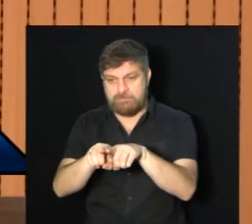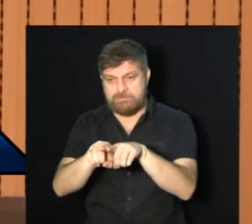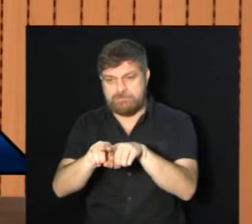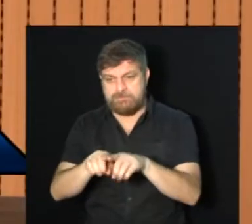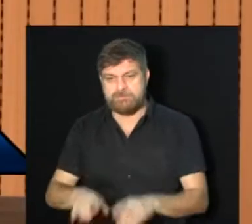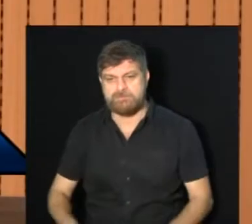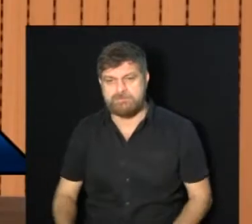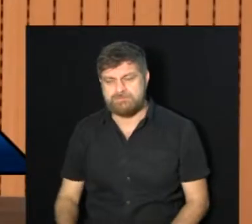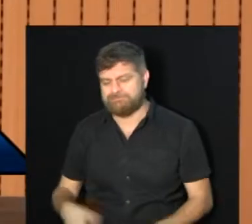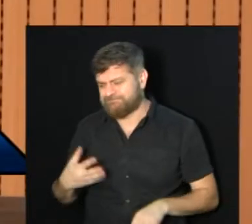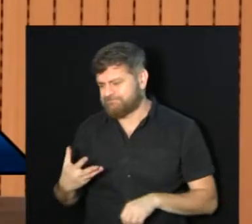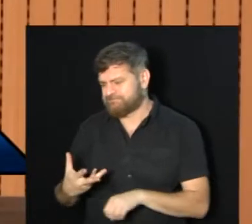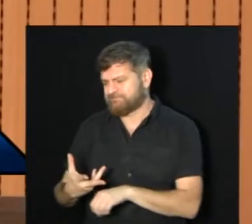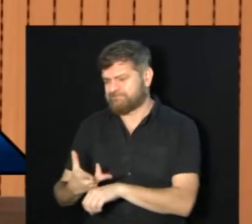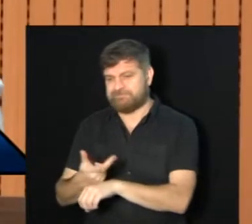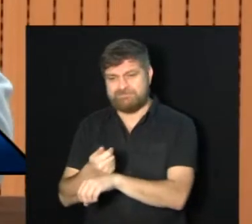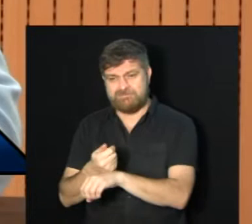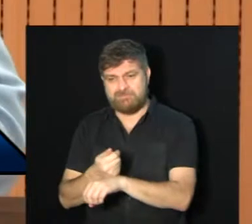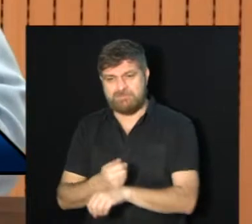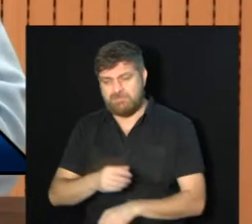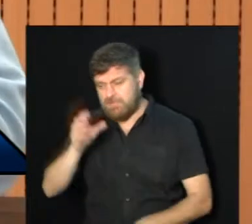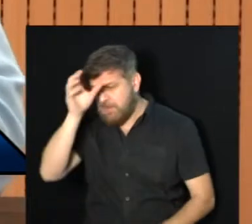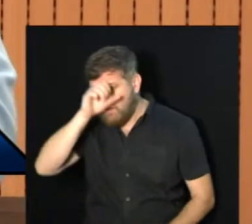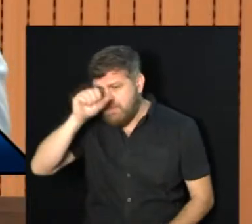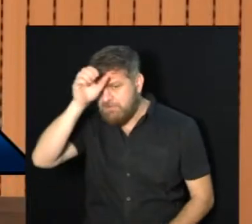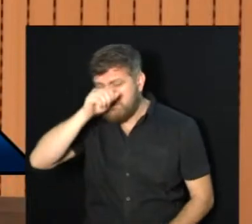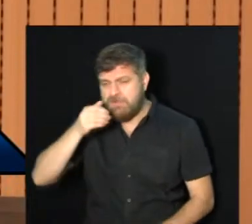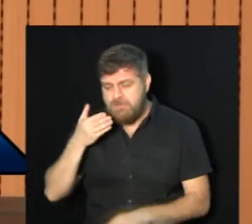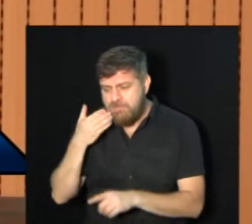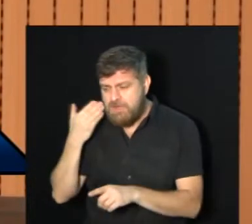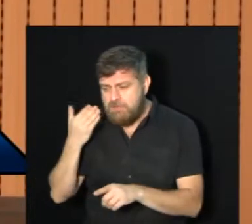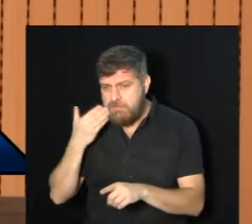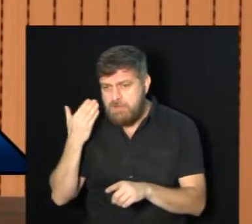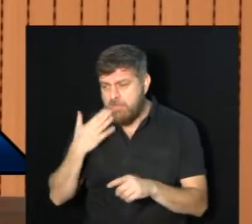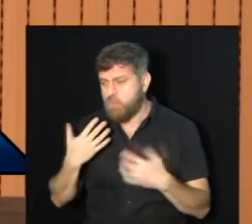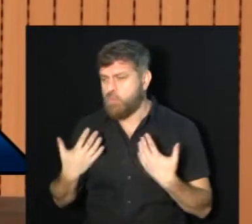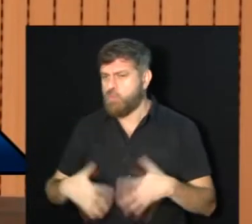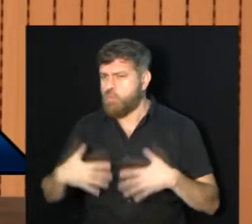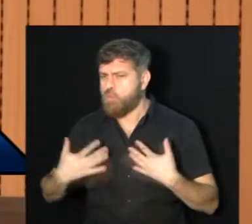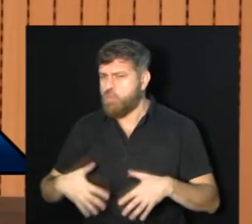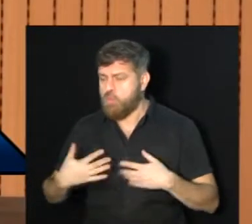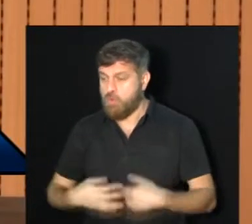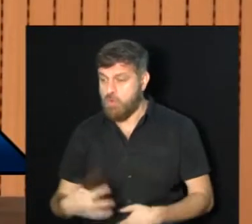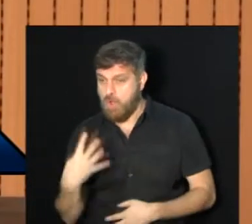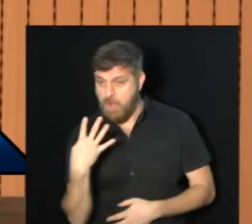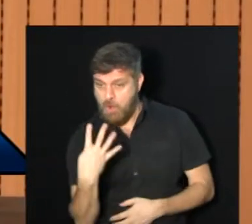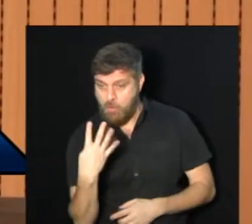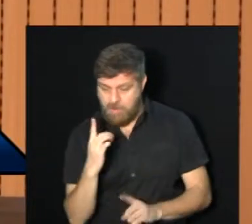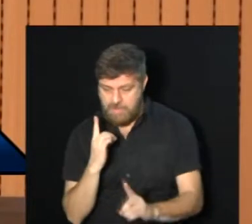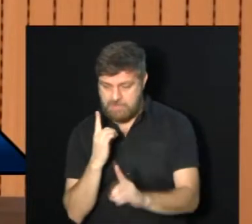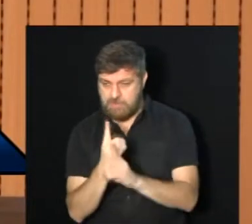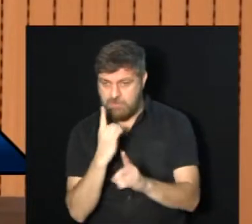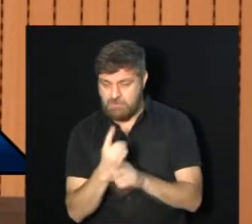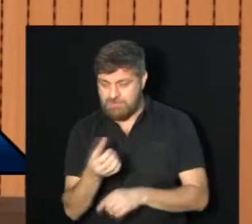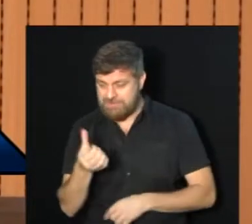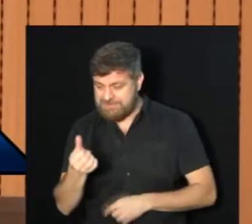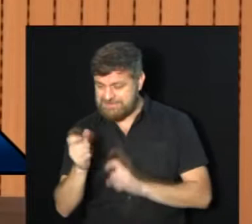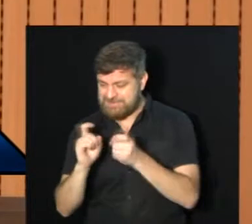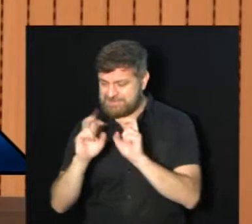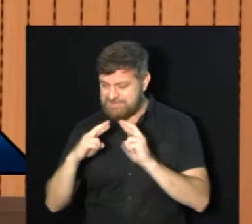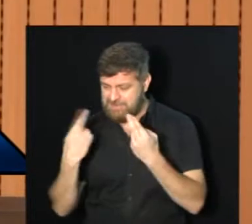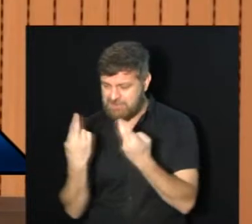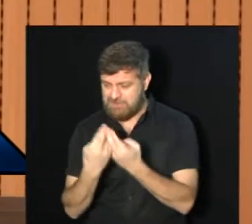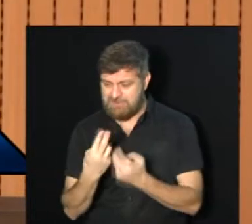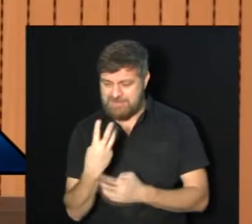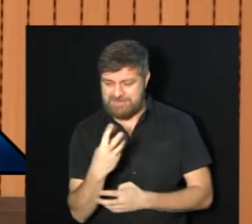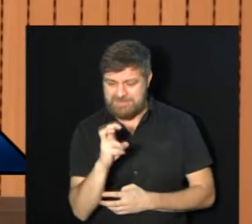A riqueza de aprendizado foi grande. Foram 4 encontros de formação, 6 reuniões, 35